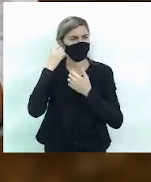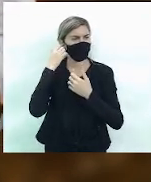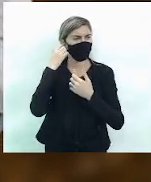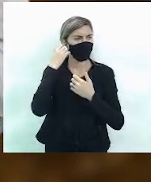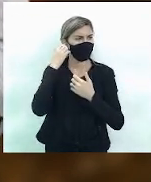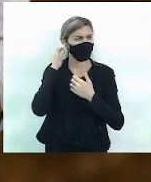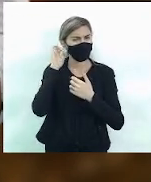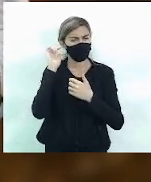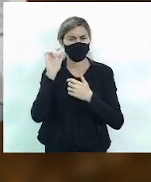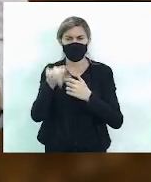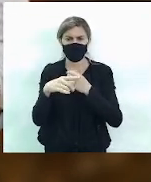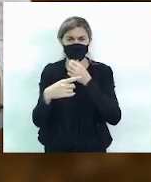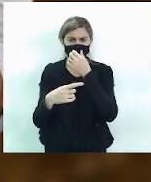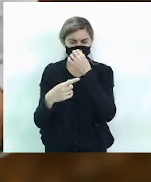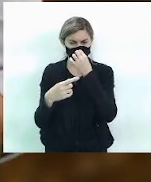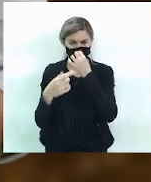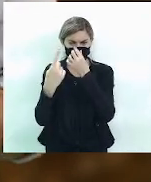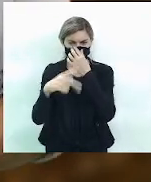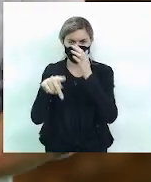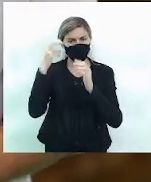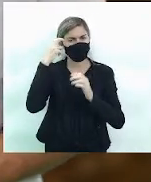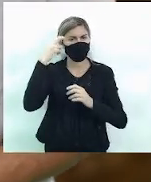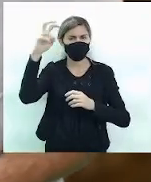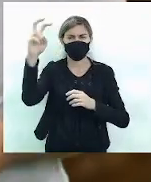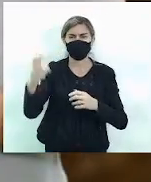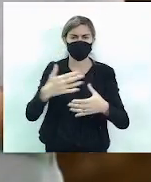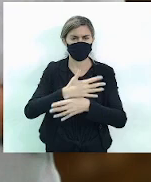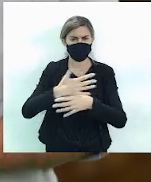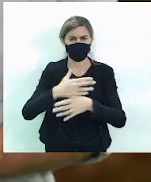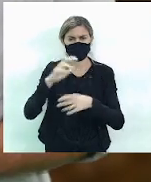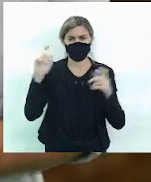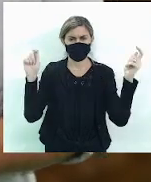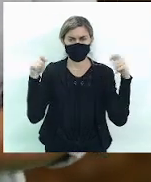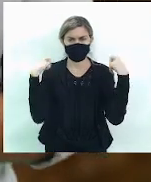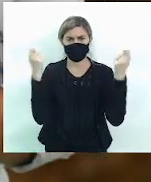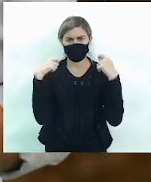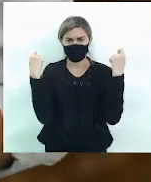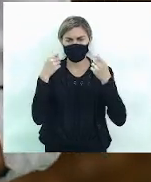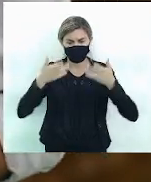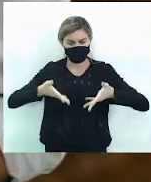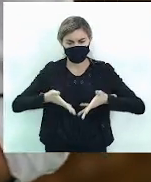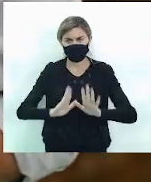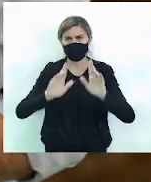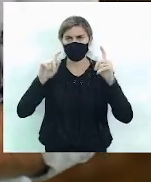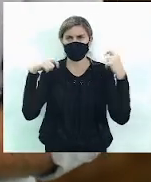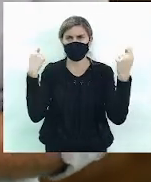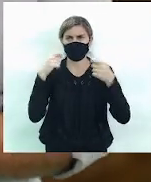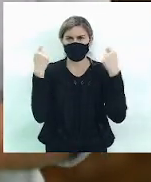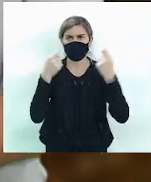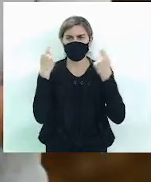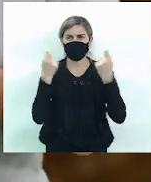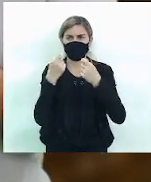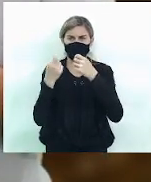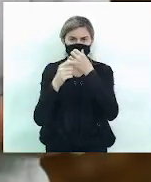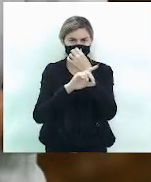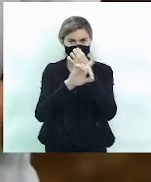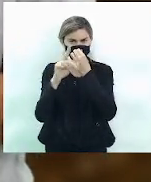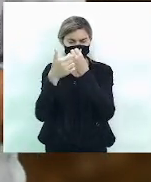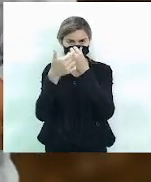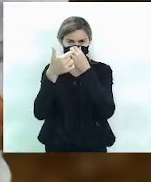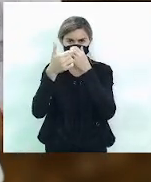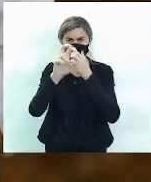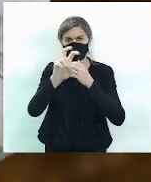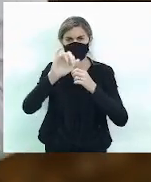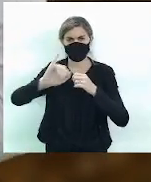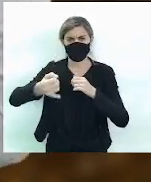Um cidadão da nossa cultura, né, da cidade de Caruaru. Ele nasceu em Caruaru, Robson, né, no dia 25 de